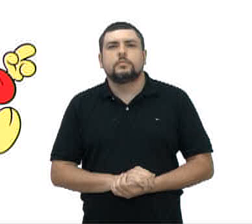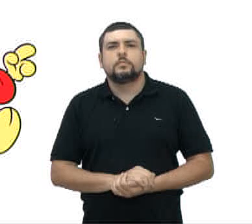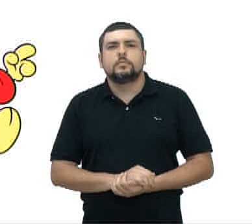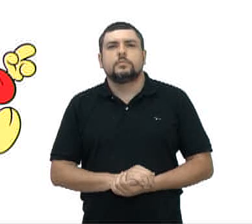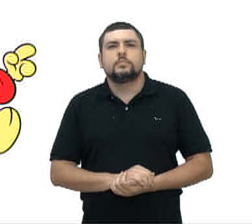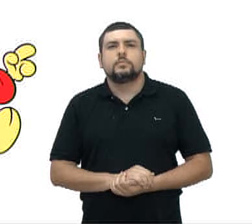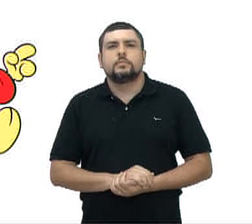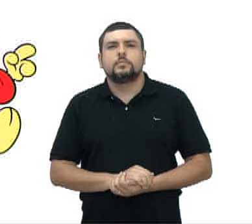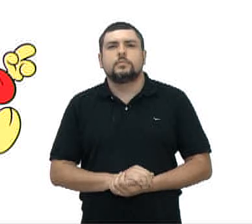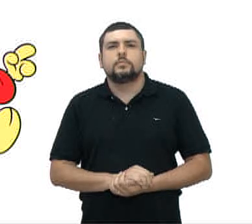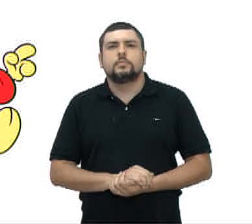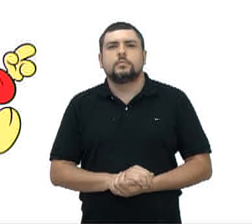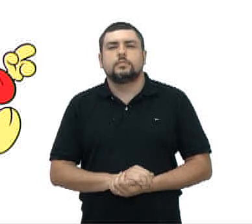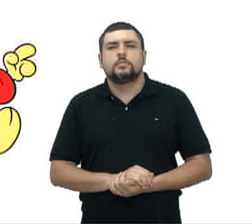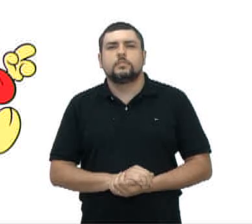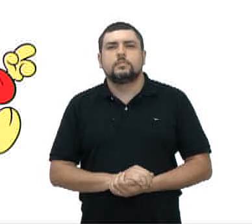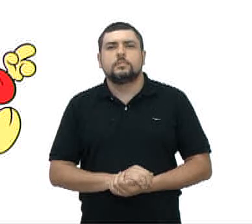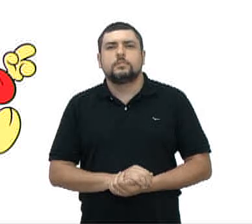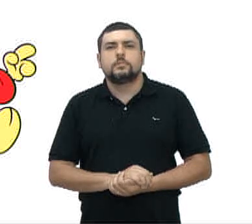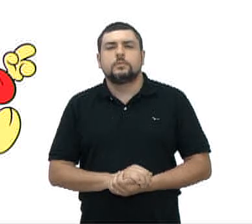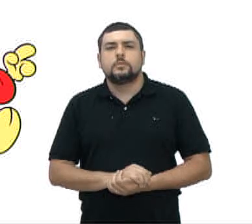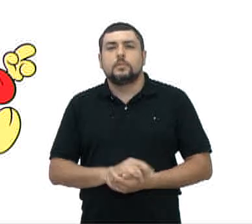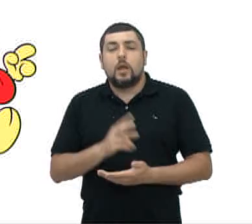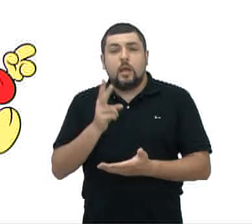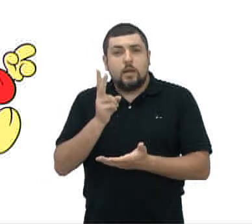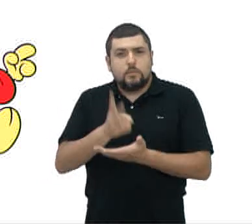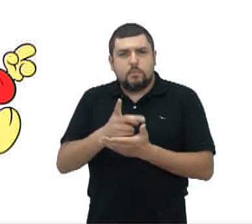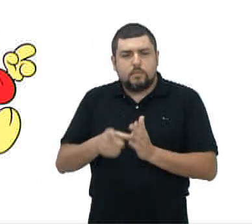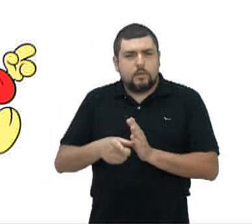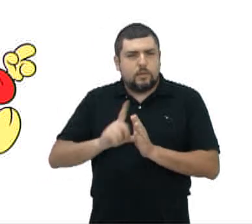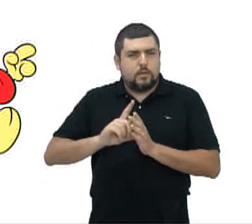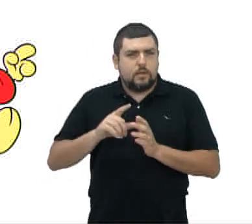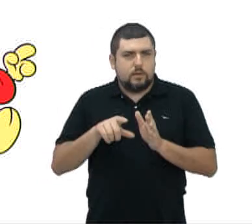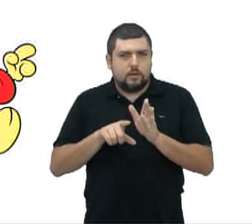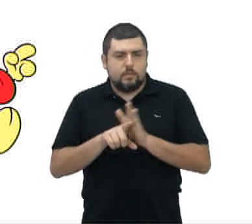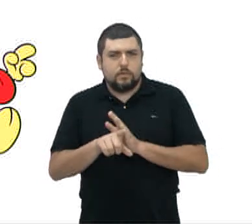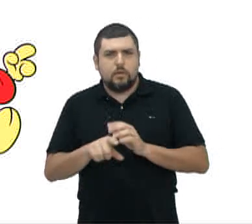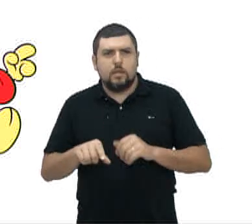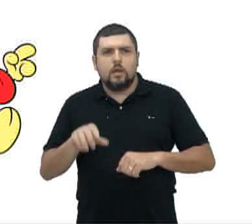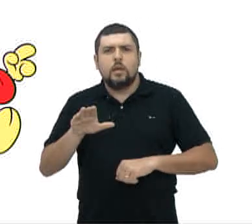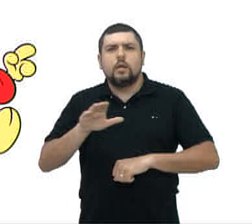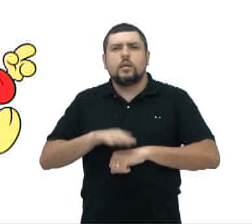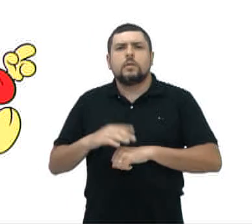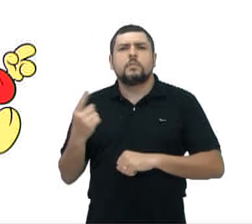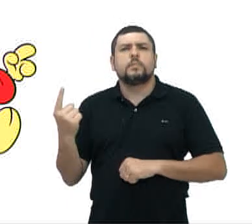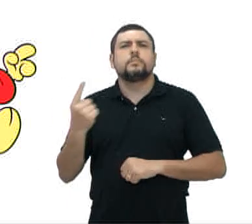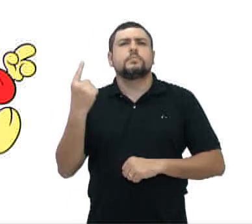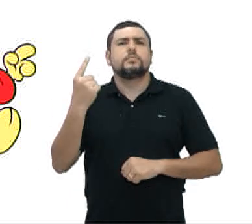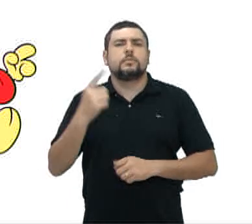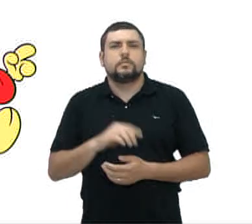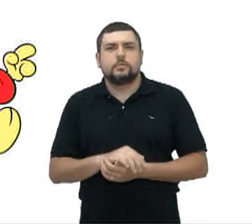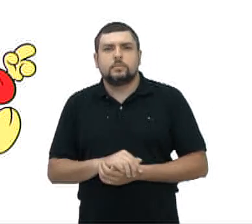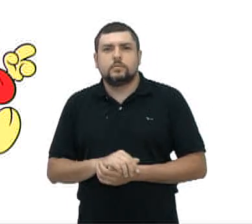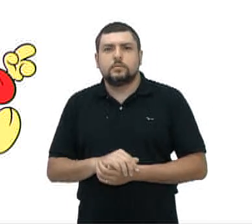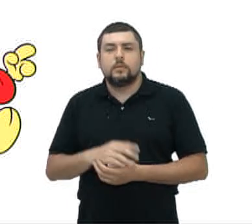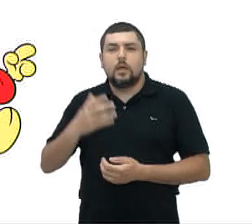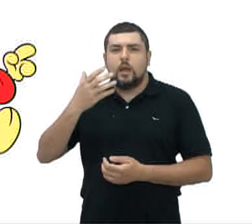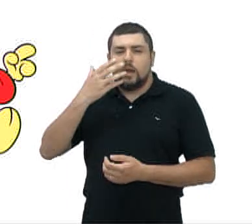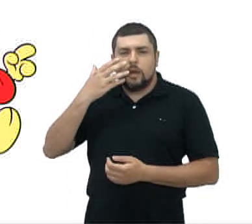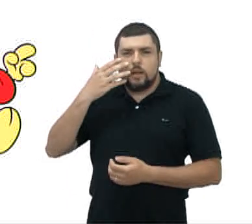Garfield or Oddie? É a mesma pergunta, só que os personagens eles são diferentes. Quem é mais alto aqui? Garfield